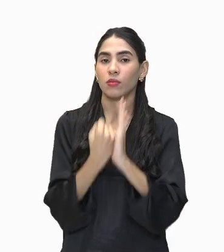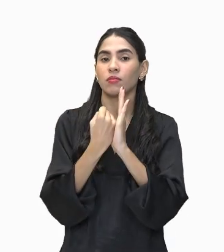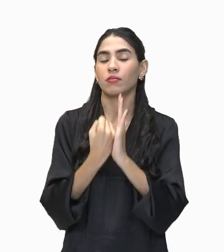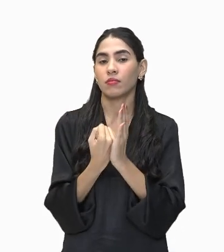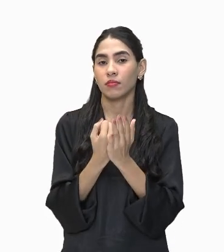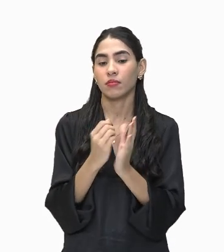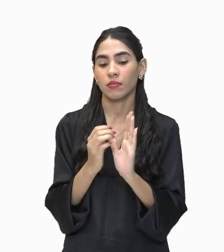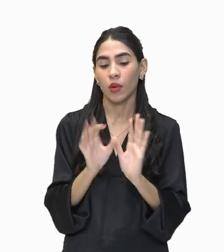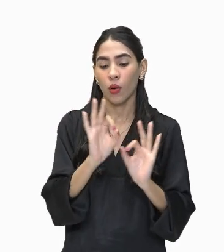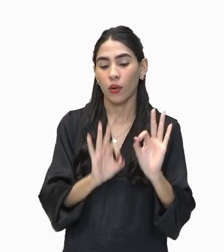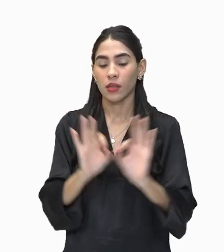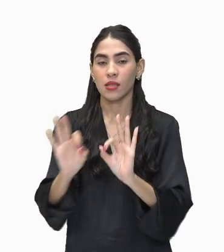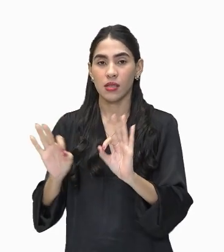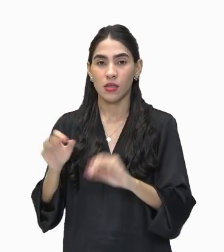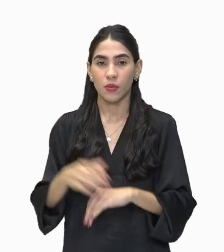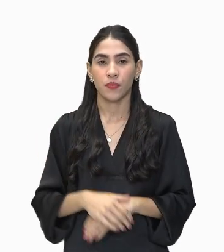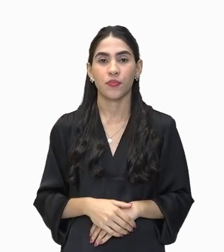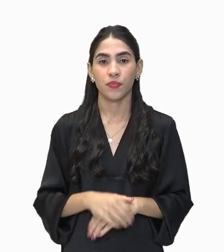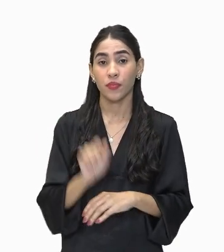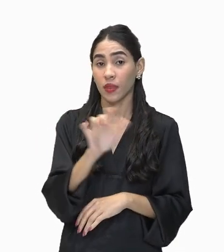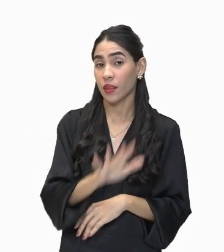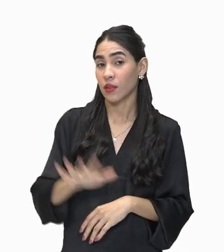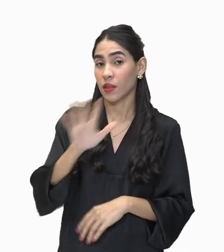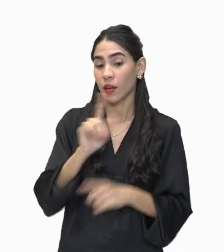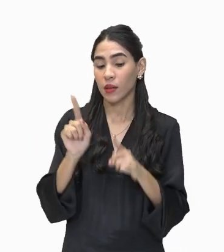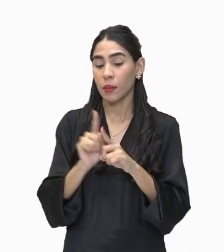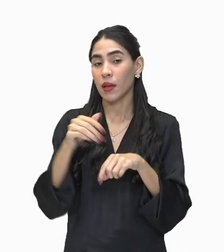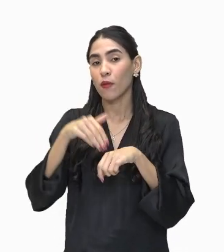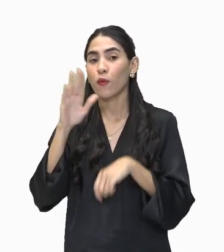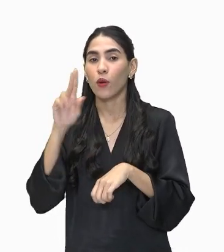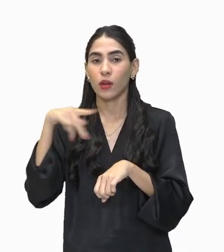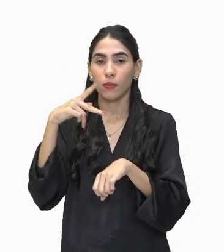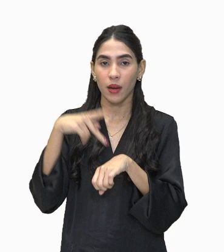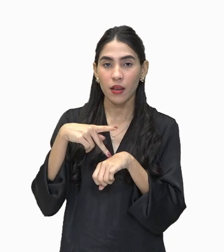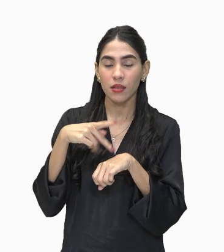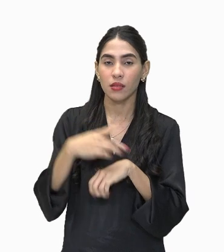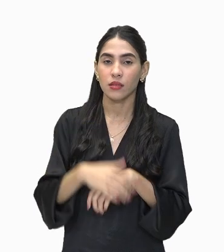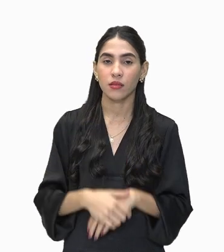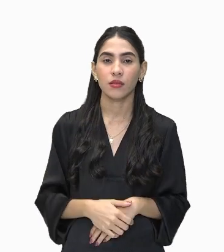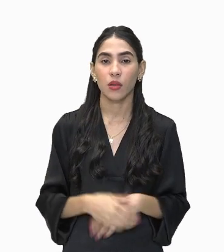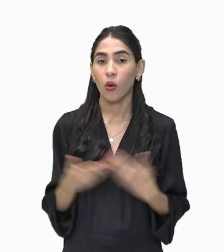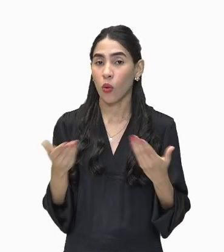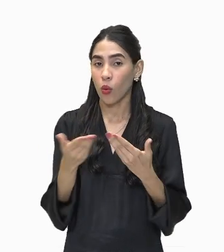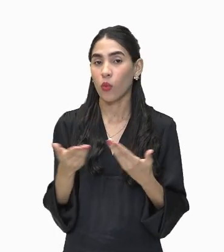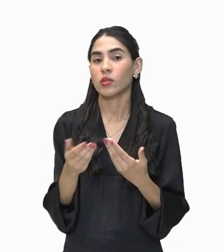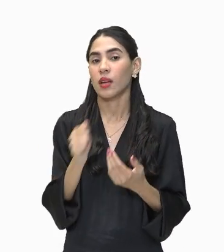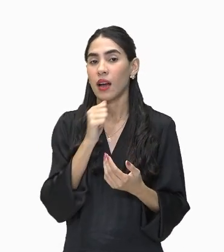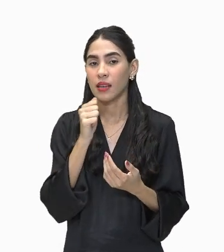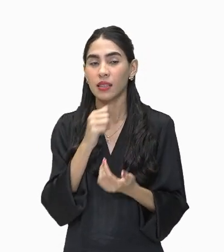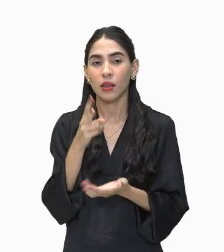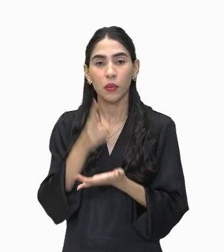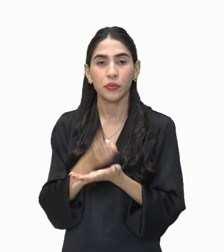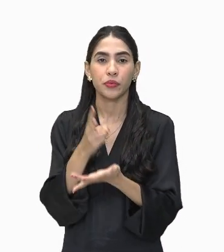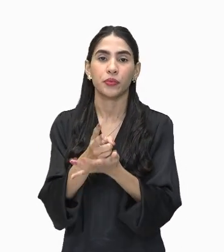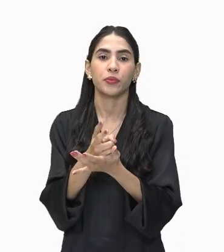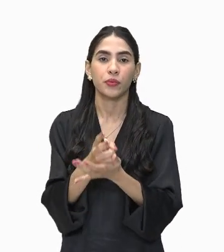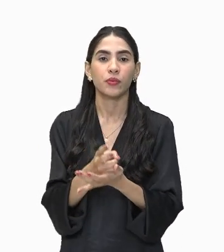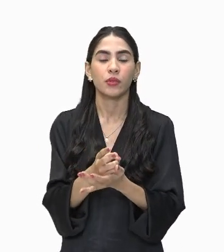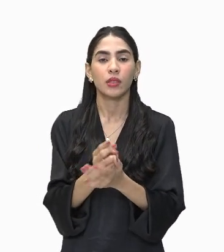essas organizações nacionais e internacionais que estão aí presentes, né,